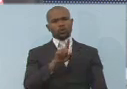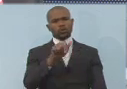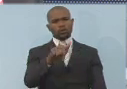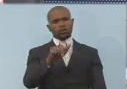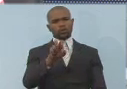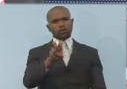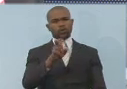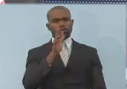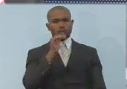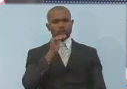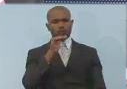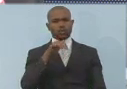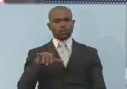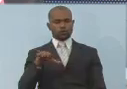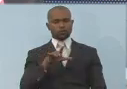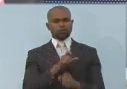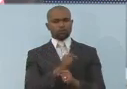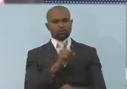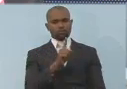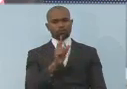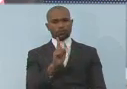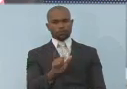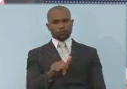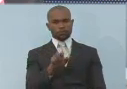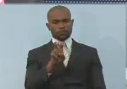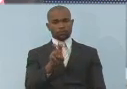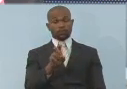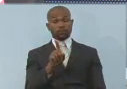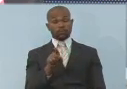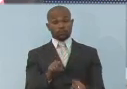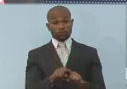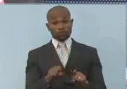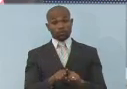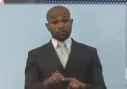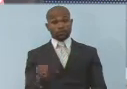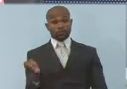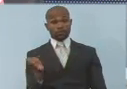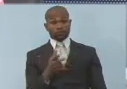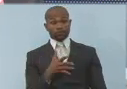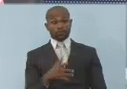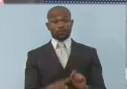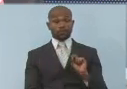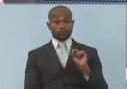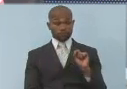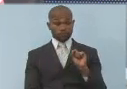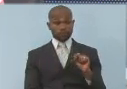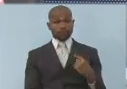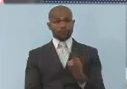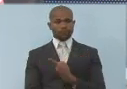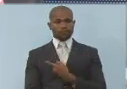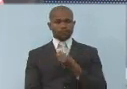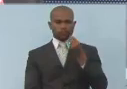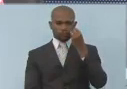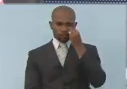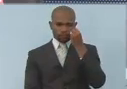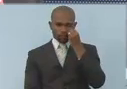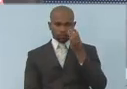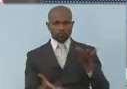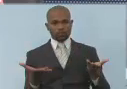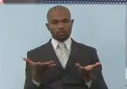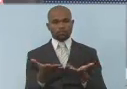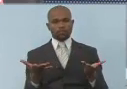servidores. E uma novidade, né, que nós estamos buscando é